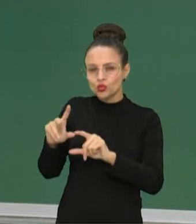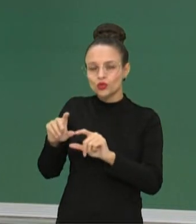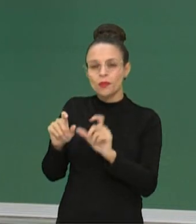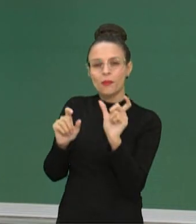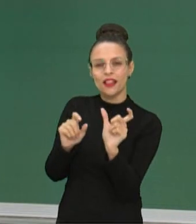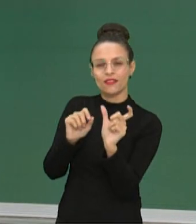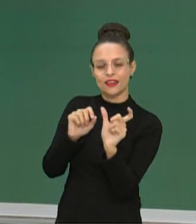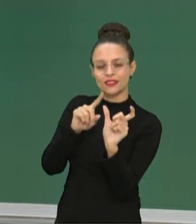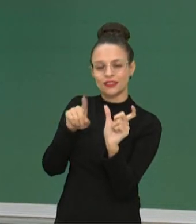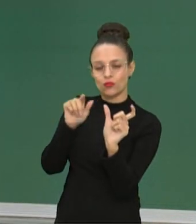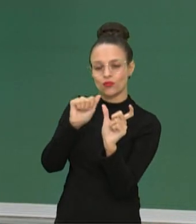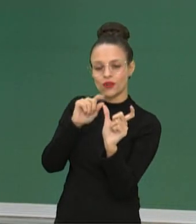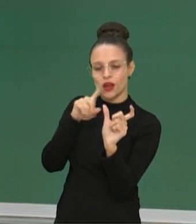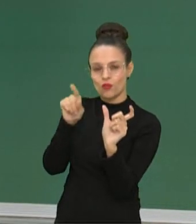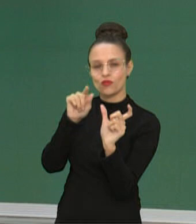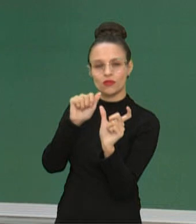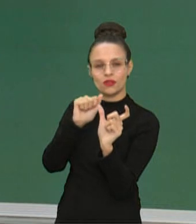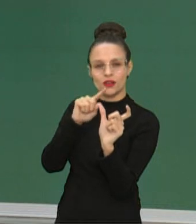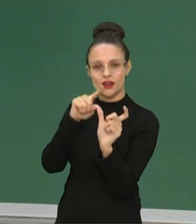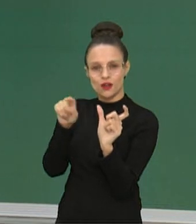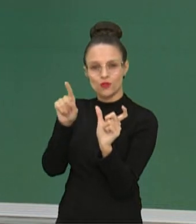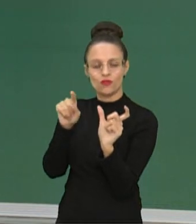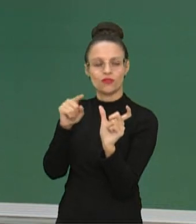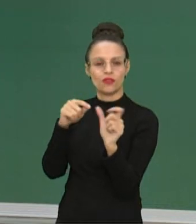estão, ó, Uzbequistão,